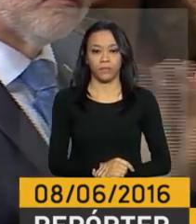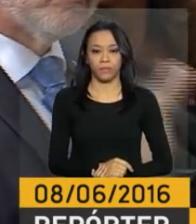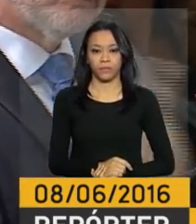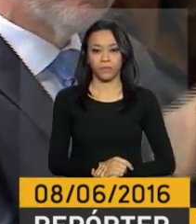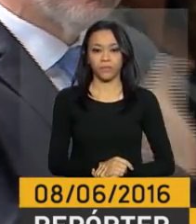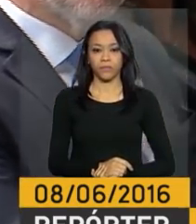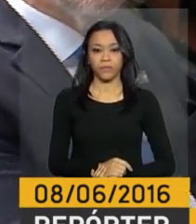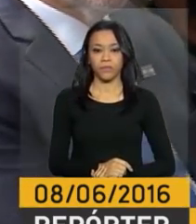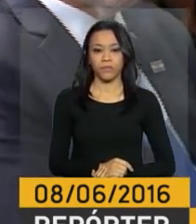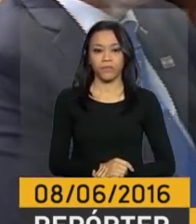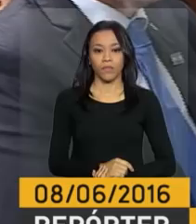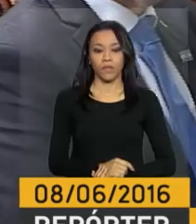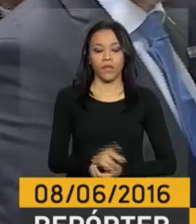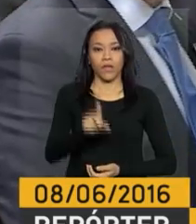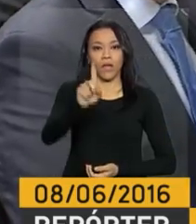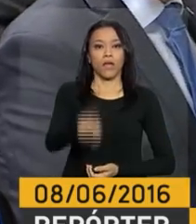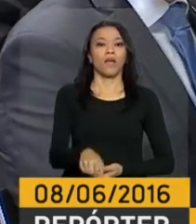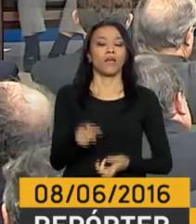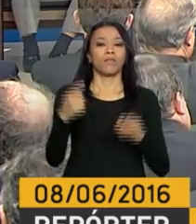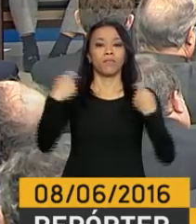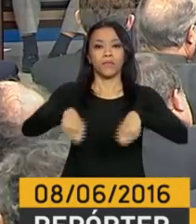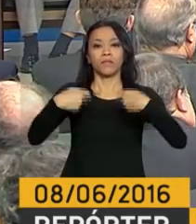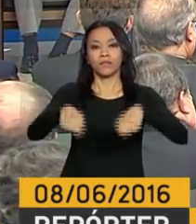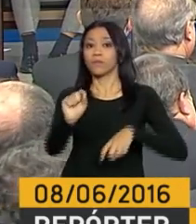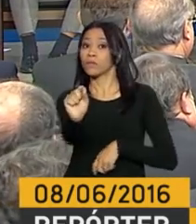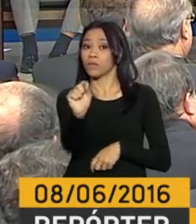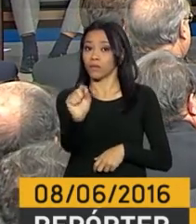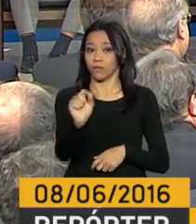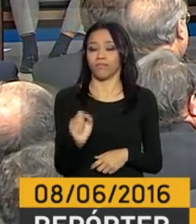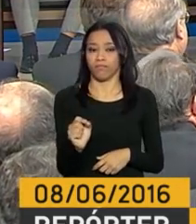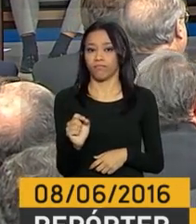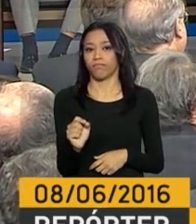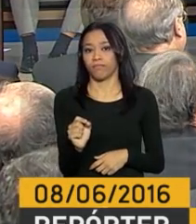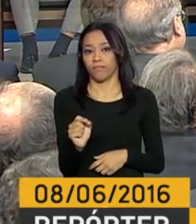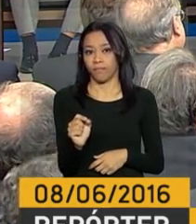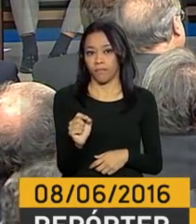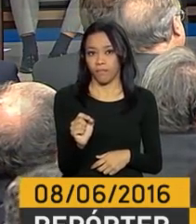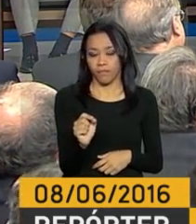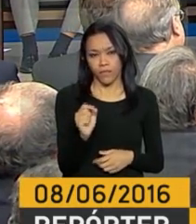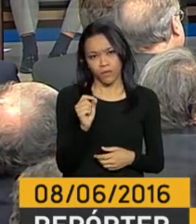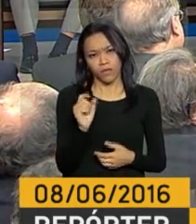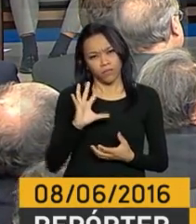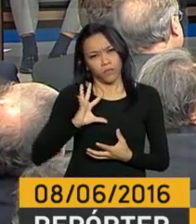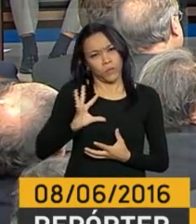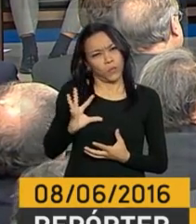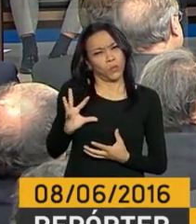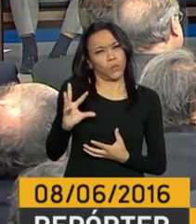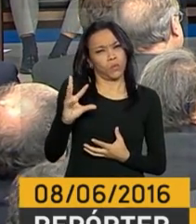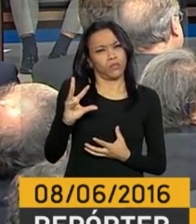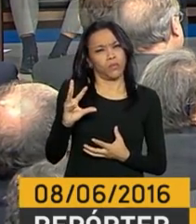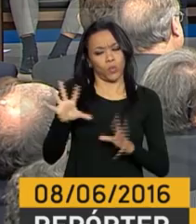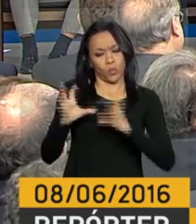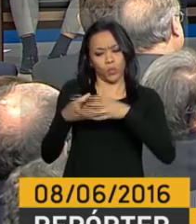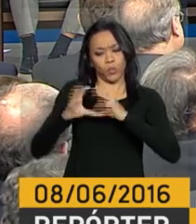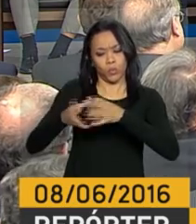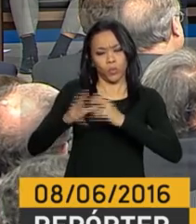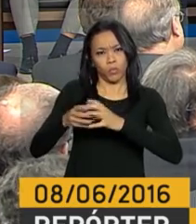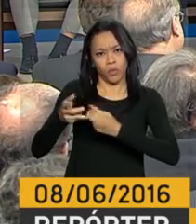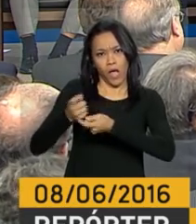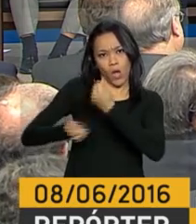haja é necessário que haja todas as providências que a equipe econômica do seu